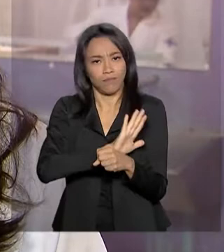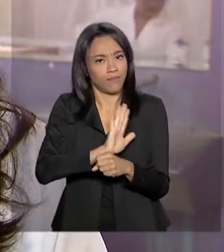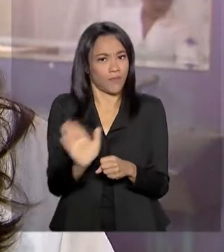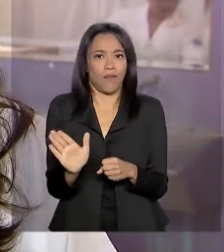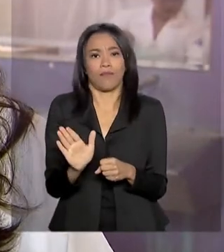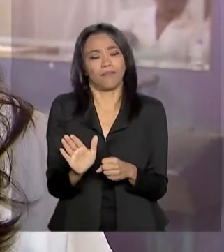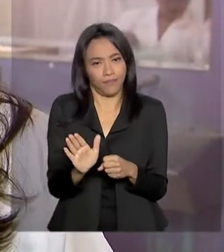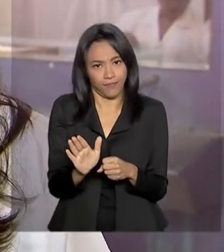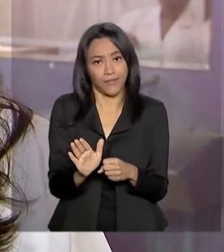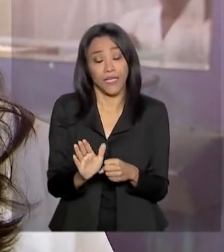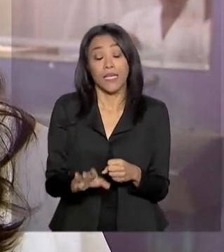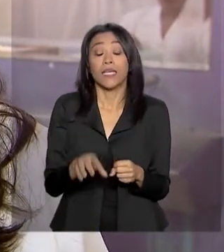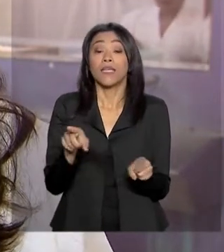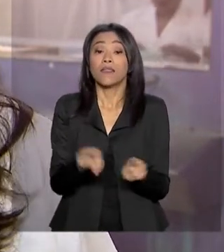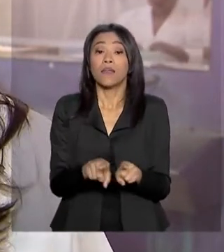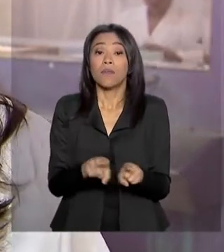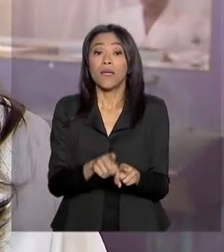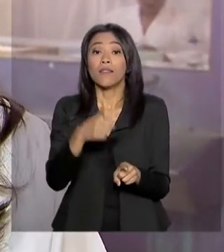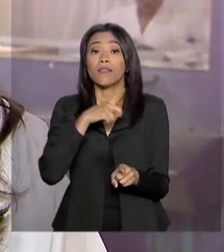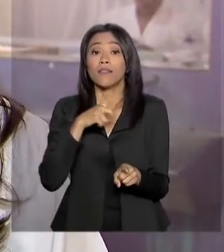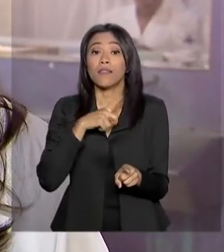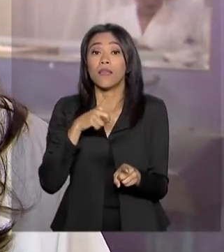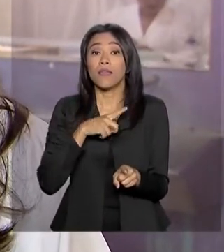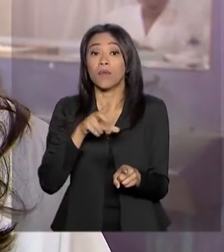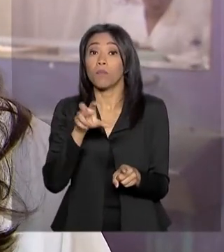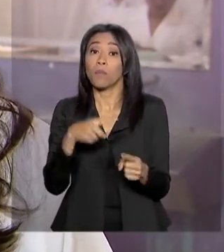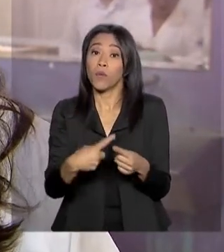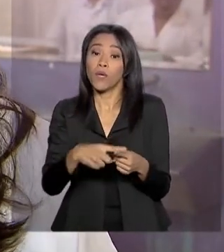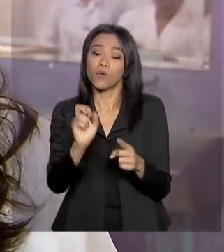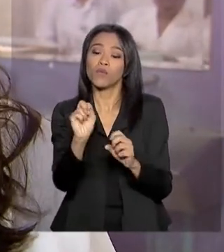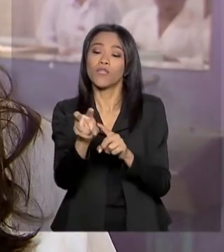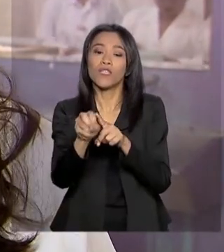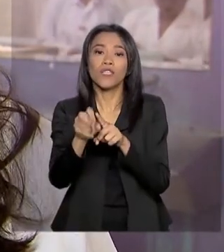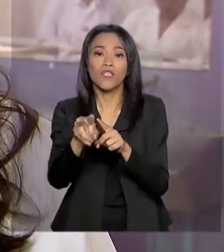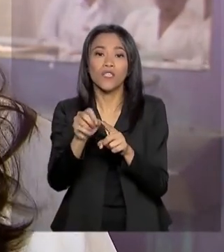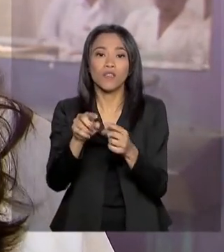de um ano, e também porque existe a modificação da composição da vacina.